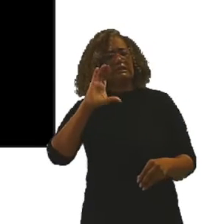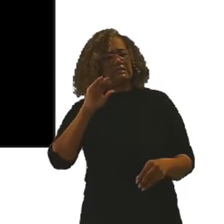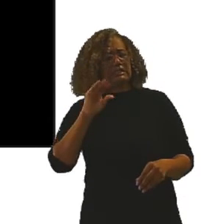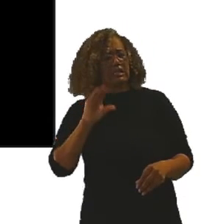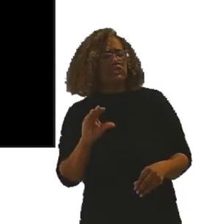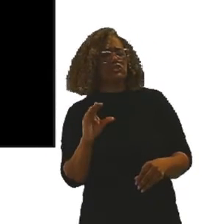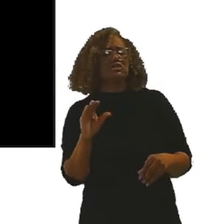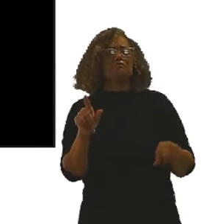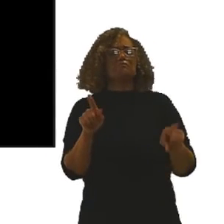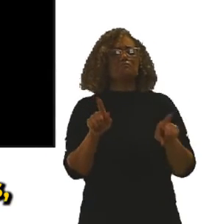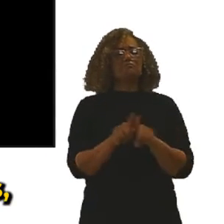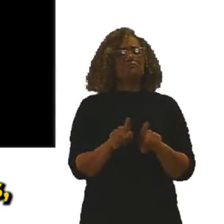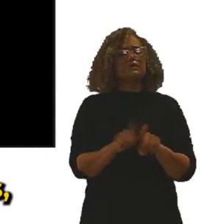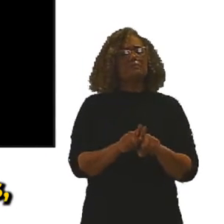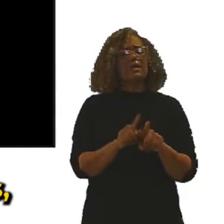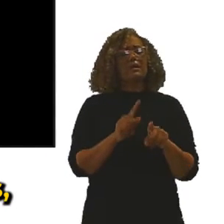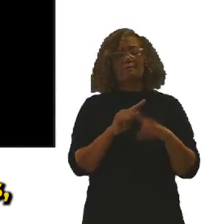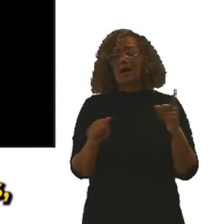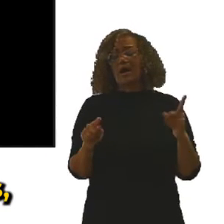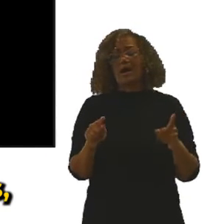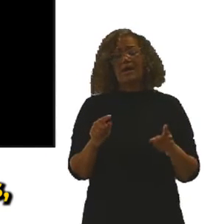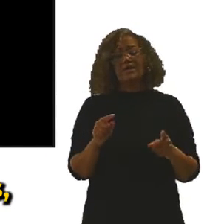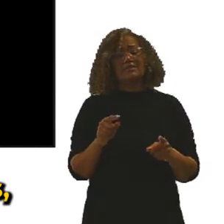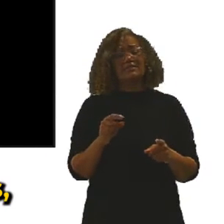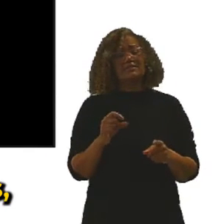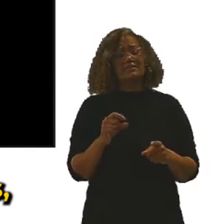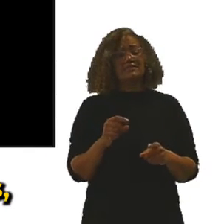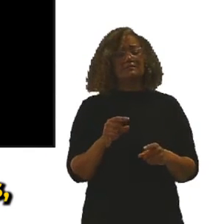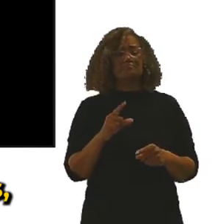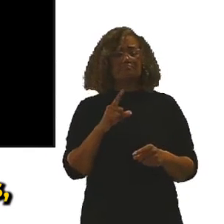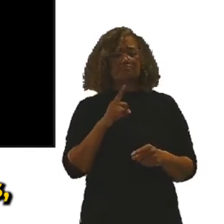e são essas estruturas